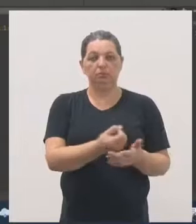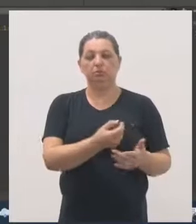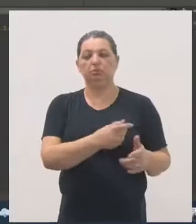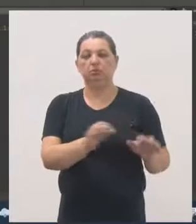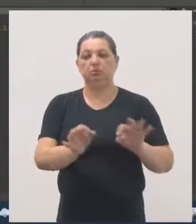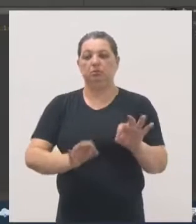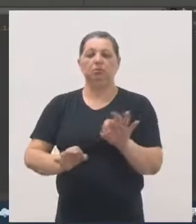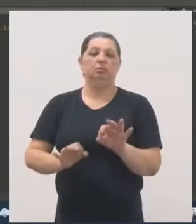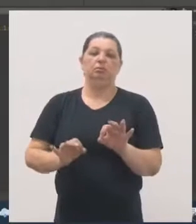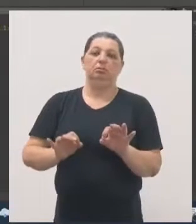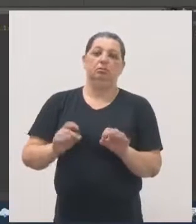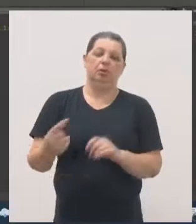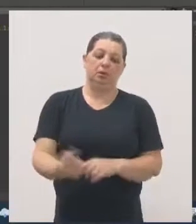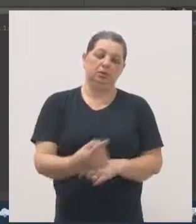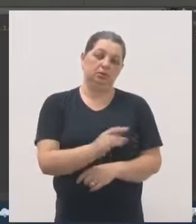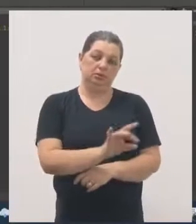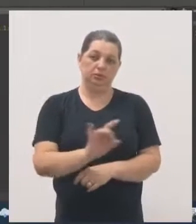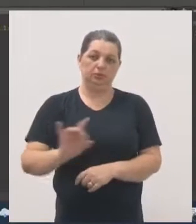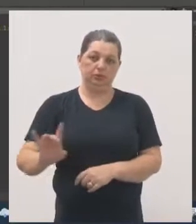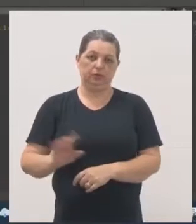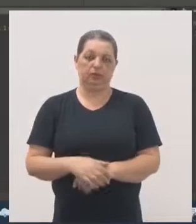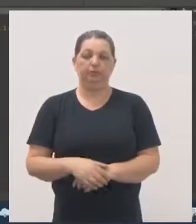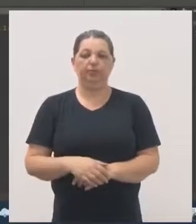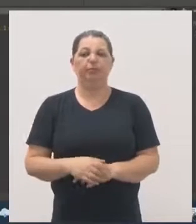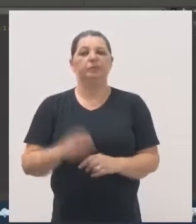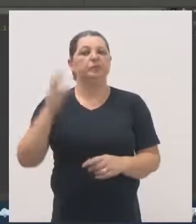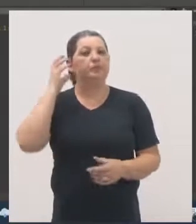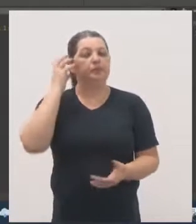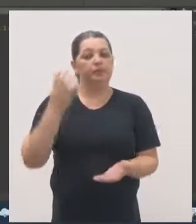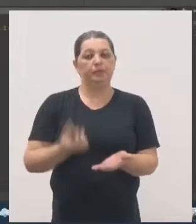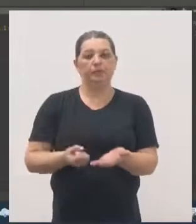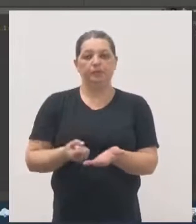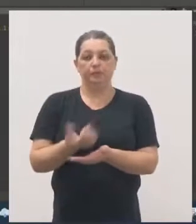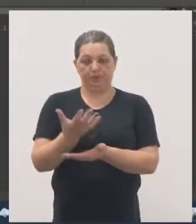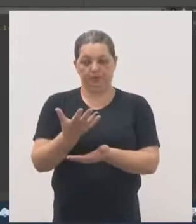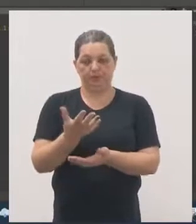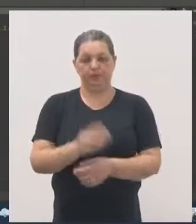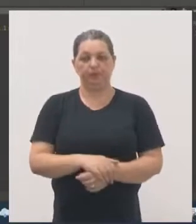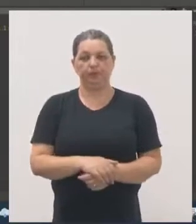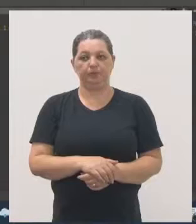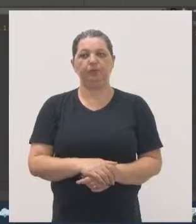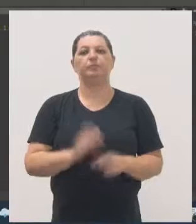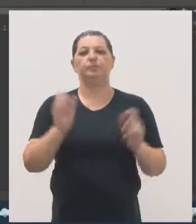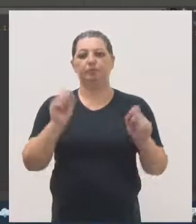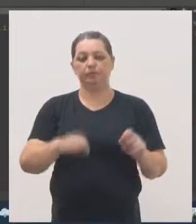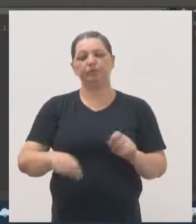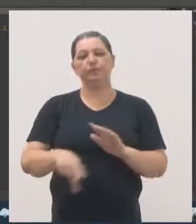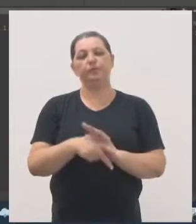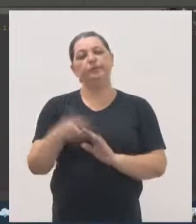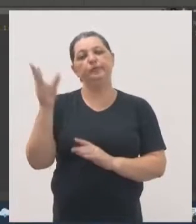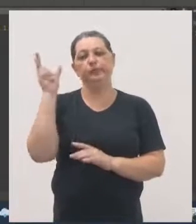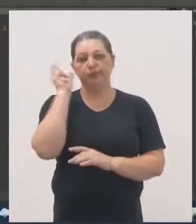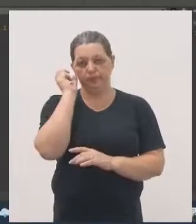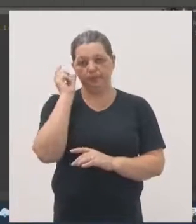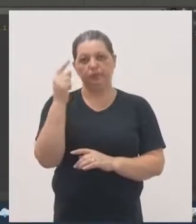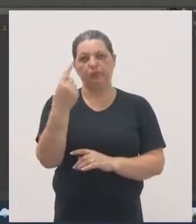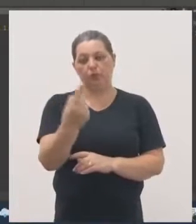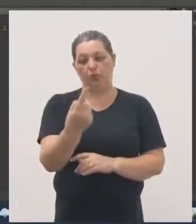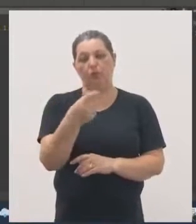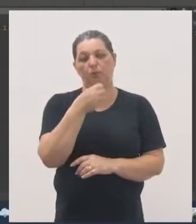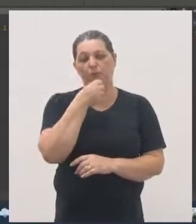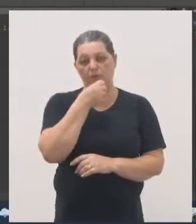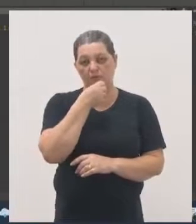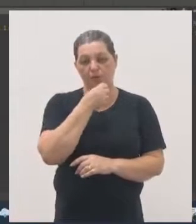são individuais. No podcast, né, como a gente pode fazer a captação com apenas um microfone,